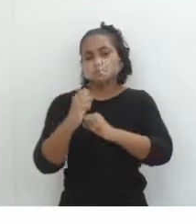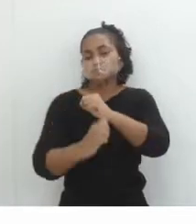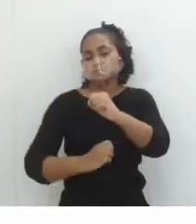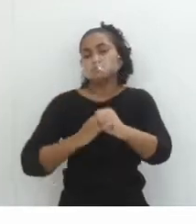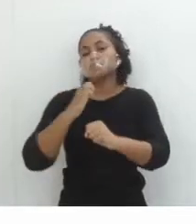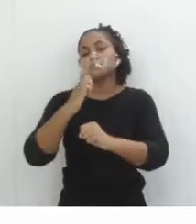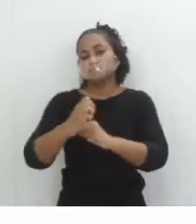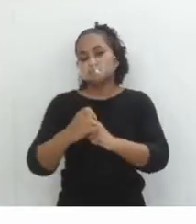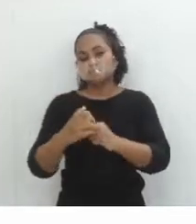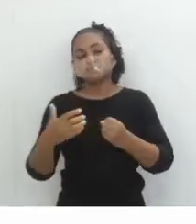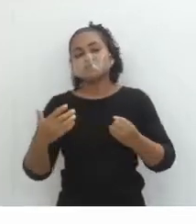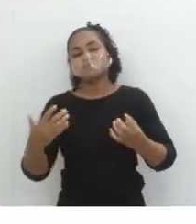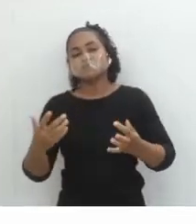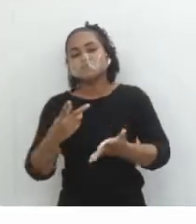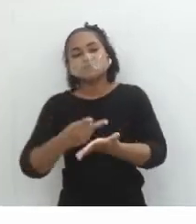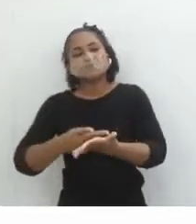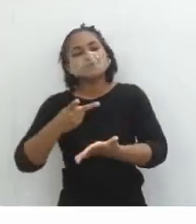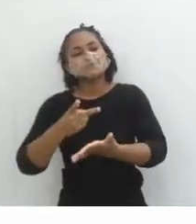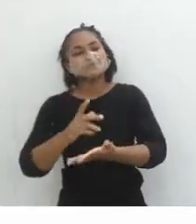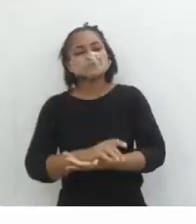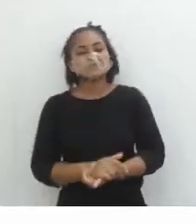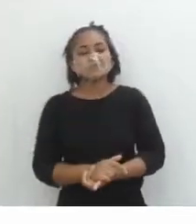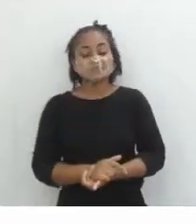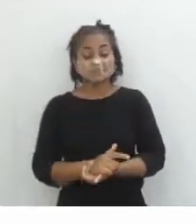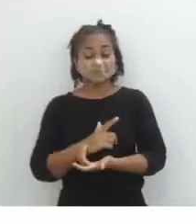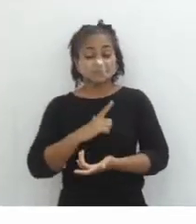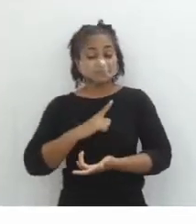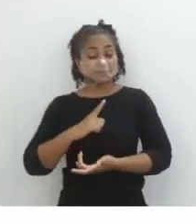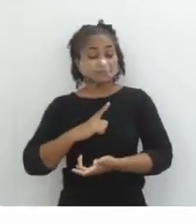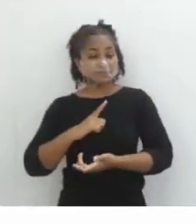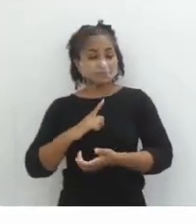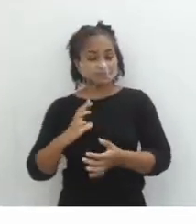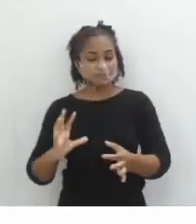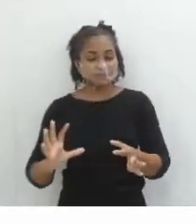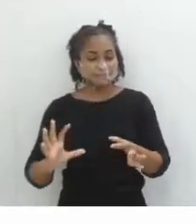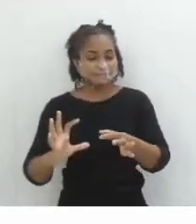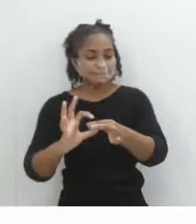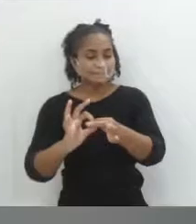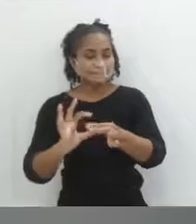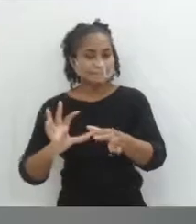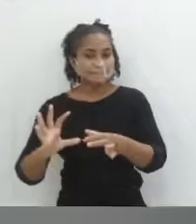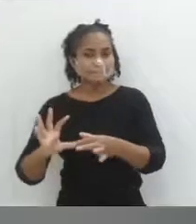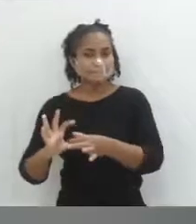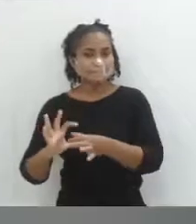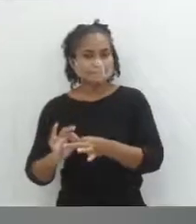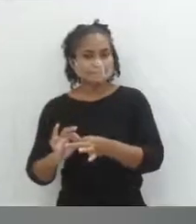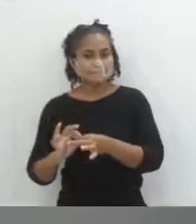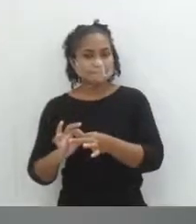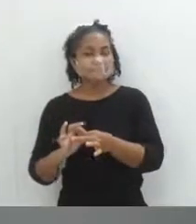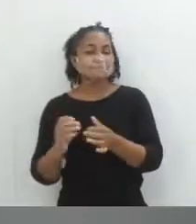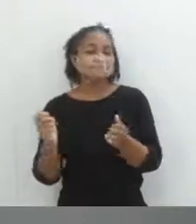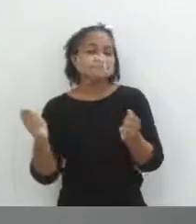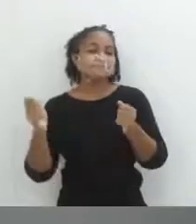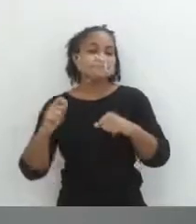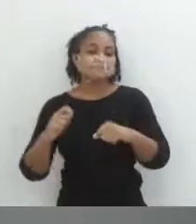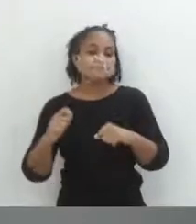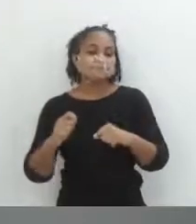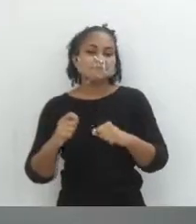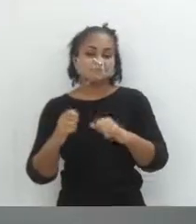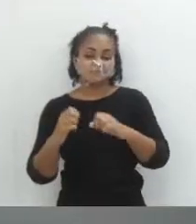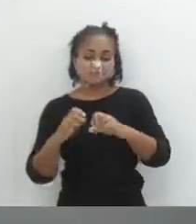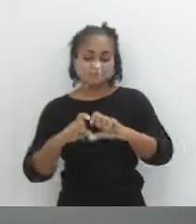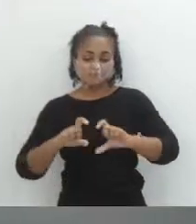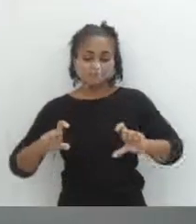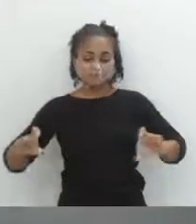daquele átomo, fazendo com que esses átomos eles vão se unir e aí sim formando a camada